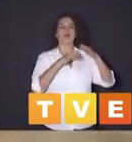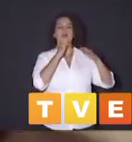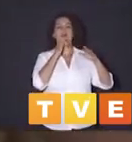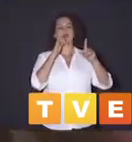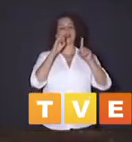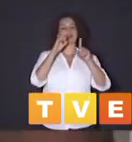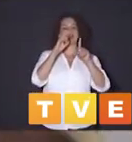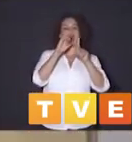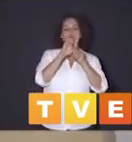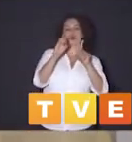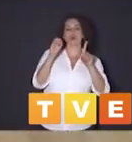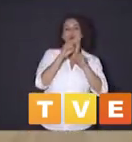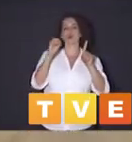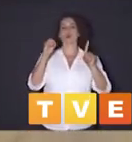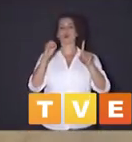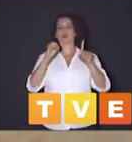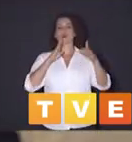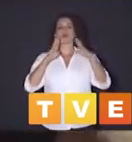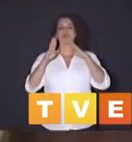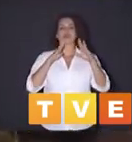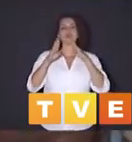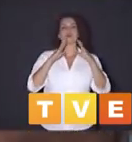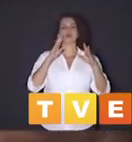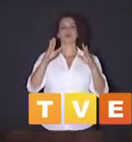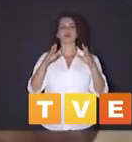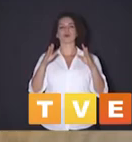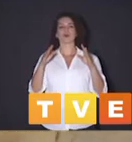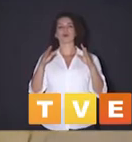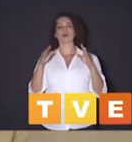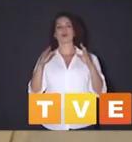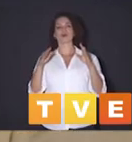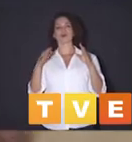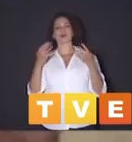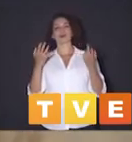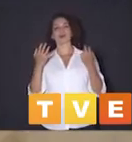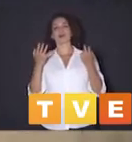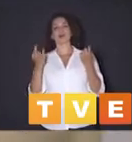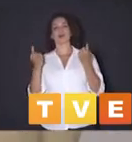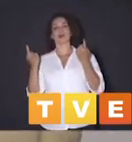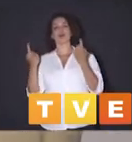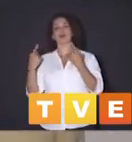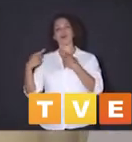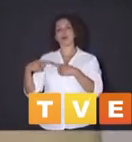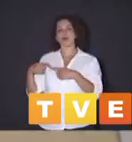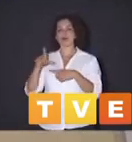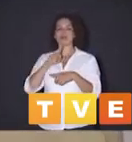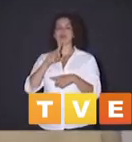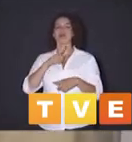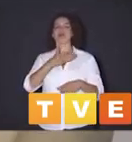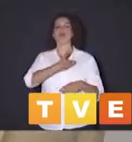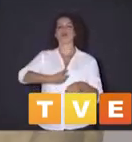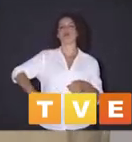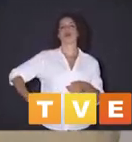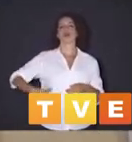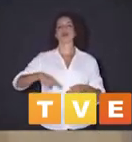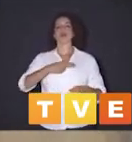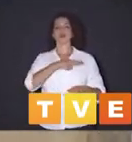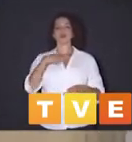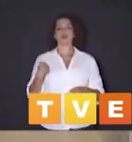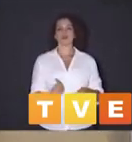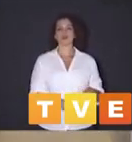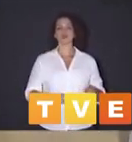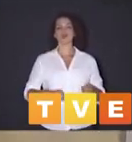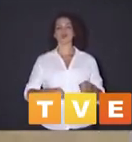facebook aiea email de contraponto às corporações você tem o governo chinês com um projeto